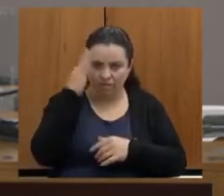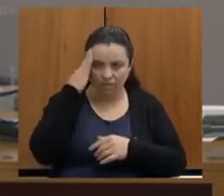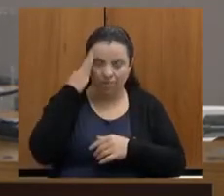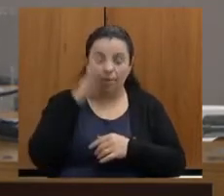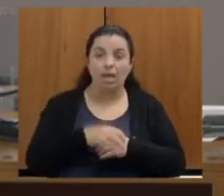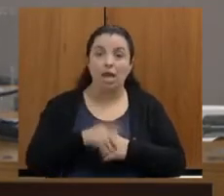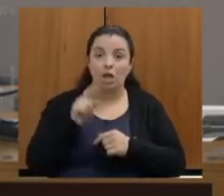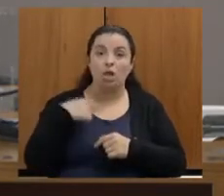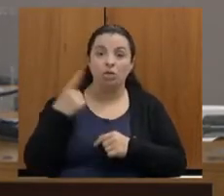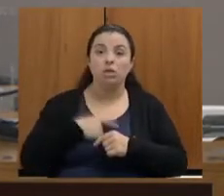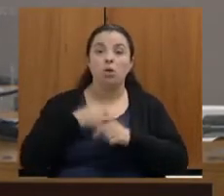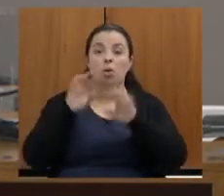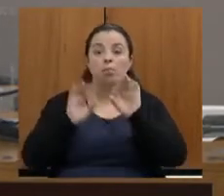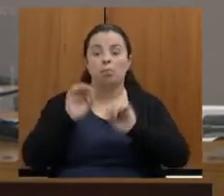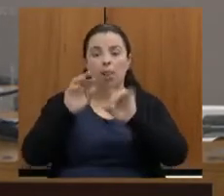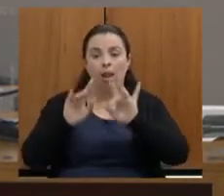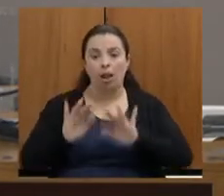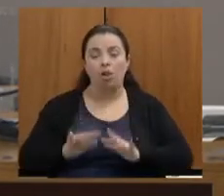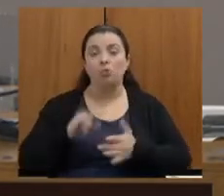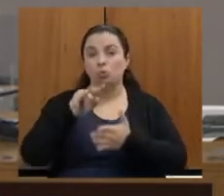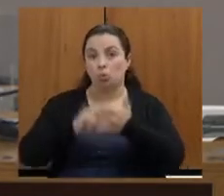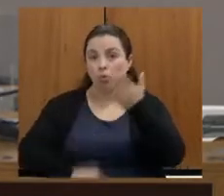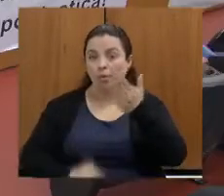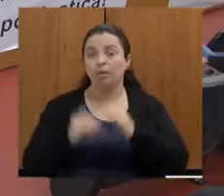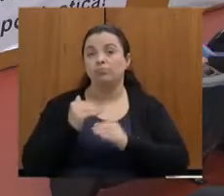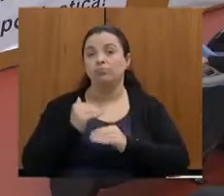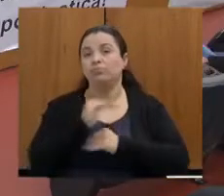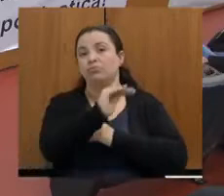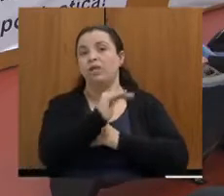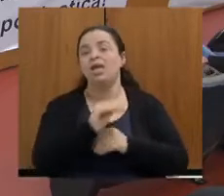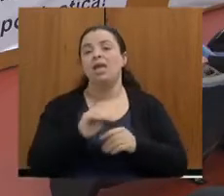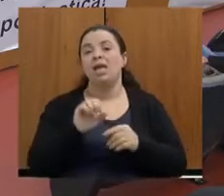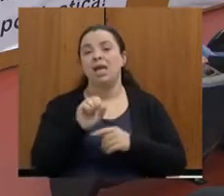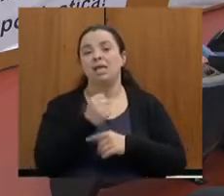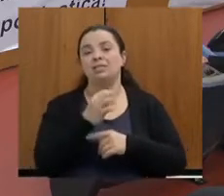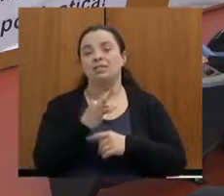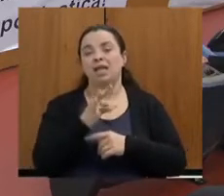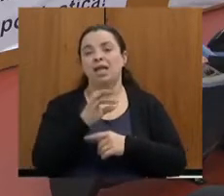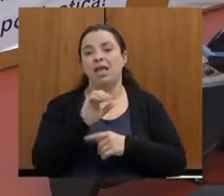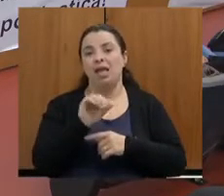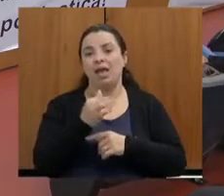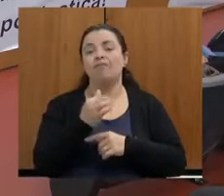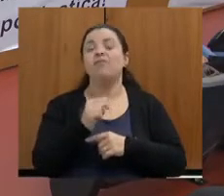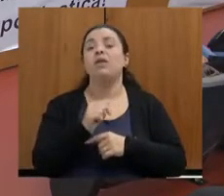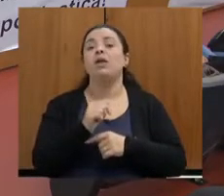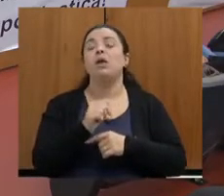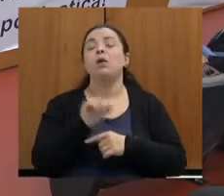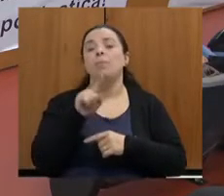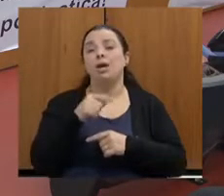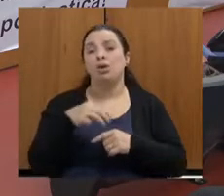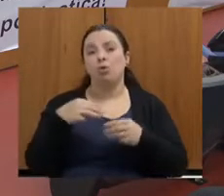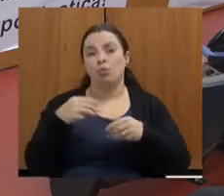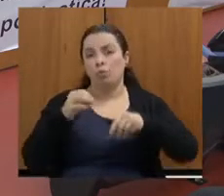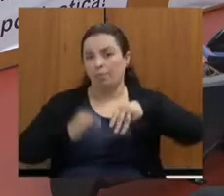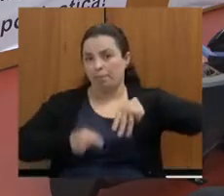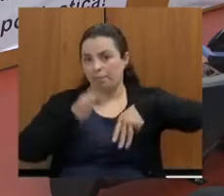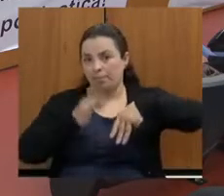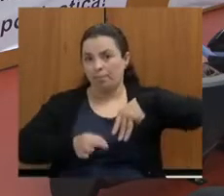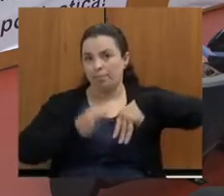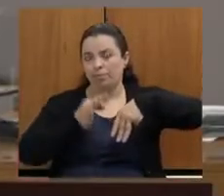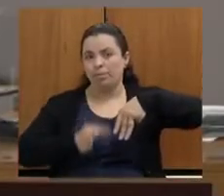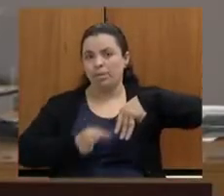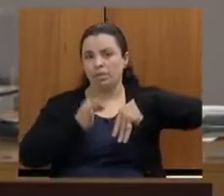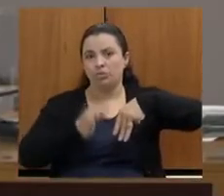enviaram hoje ao Supremo Tribunal Federal para o presidente fux Ministro fux e também para o Conselho Nacional